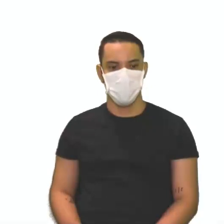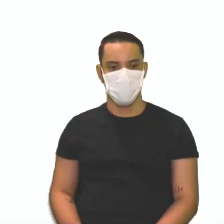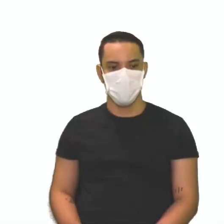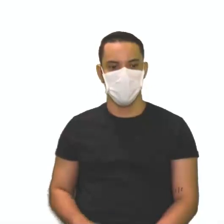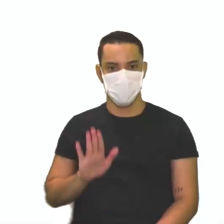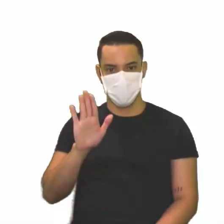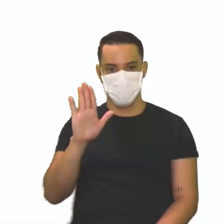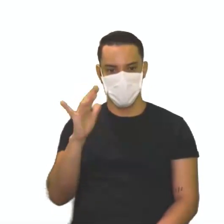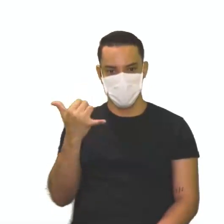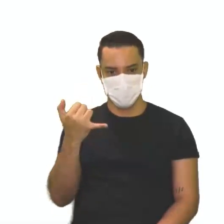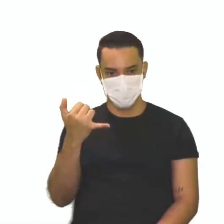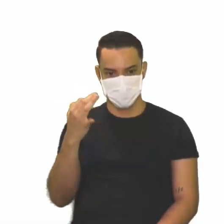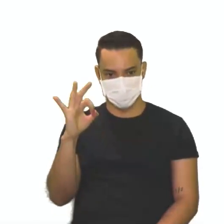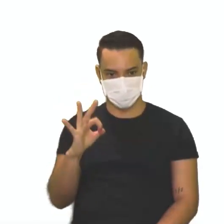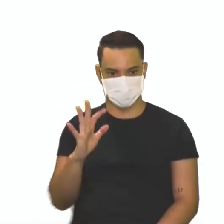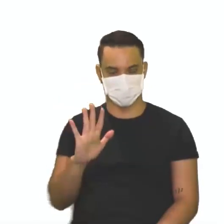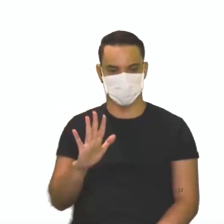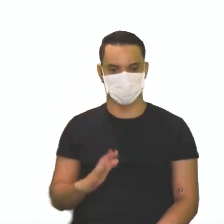Deixa eu pegar a caneta, pronto.